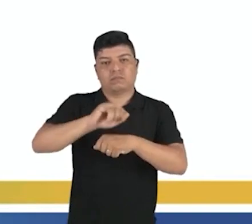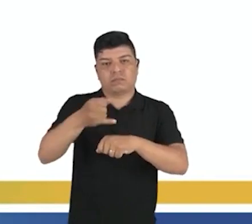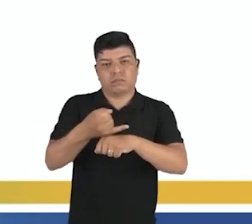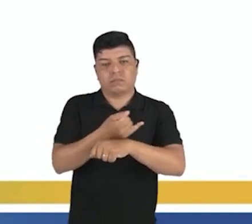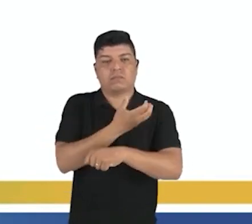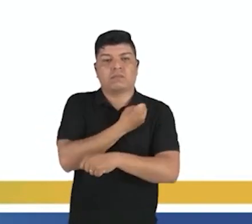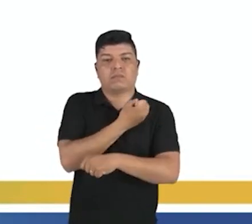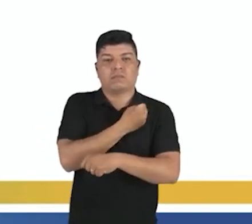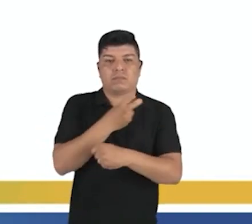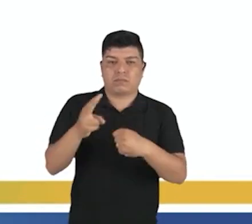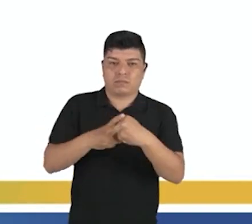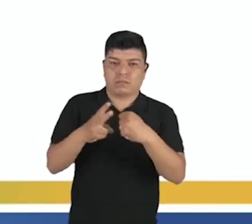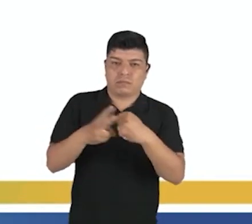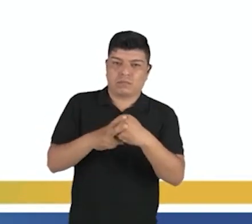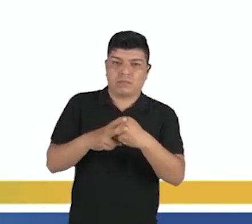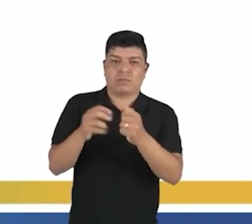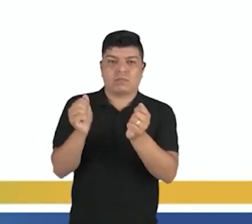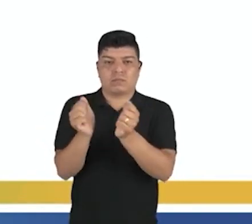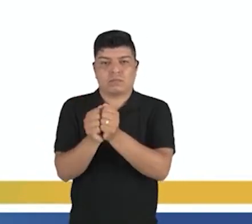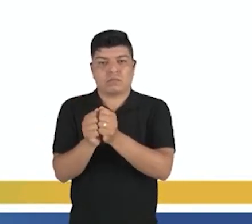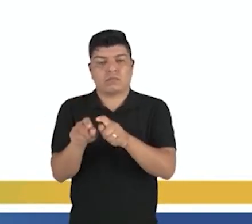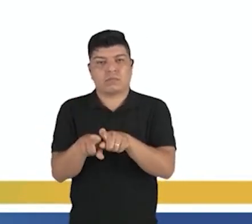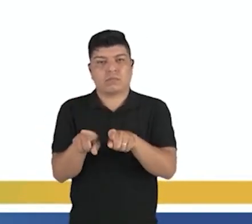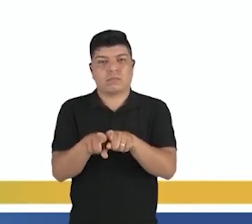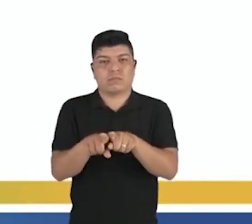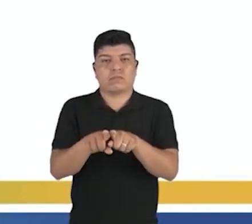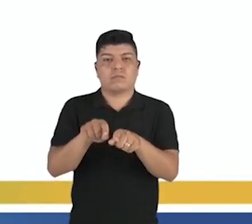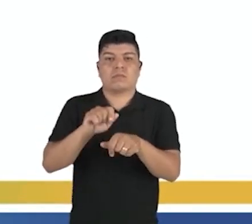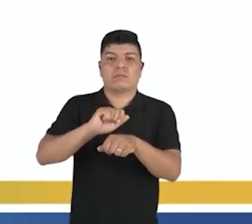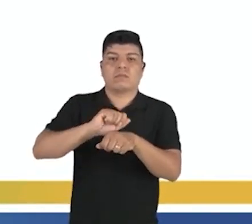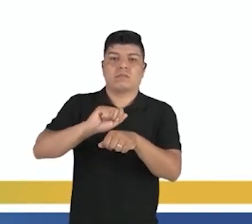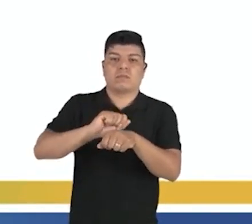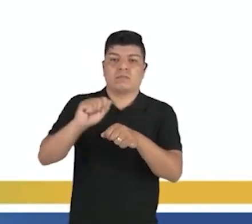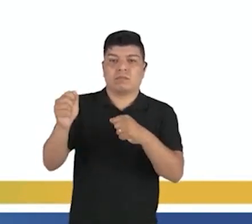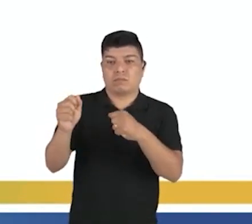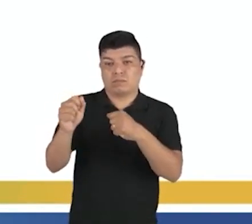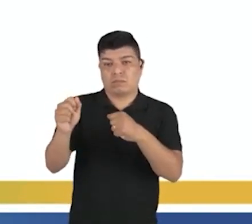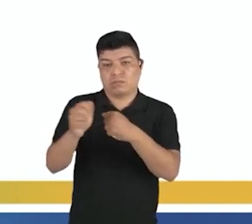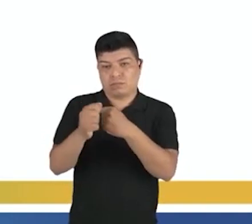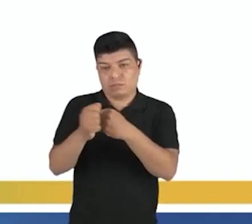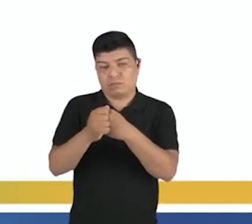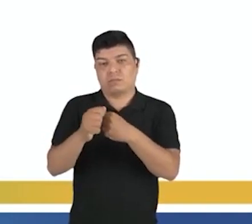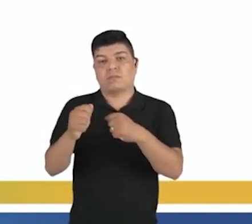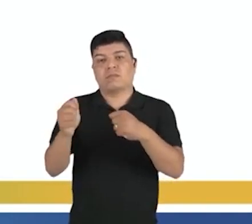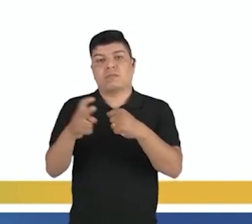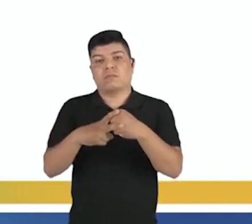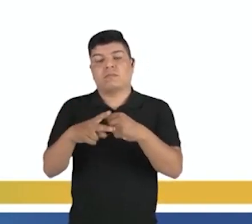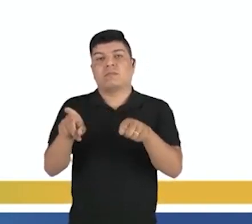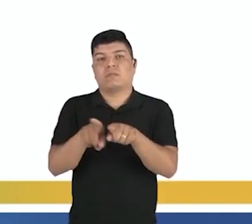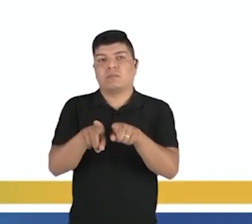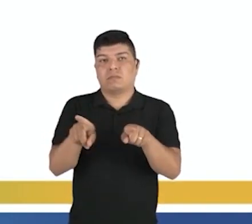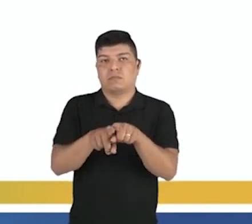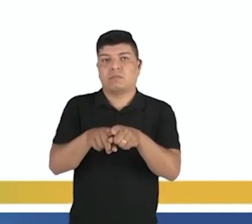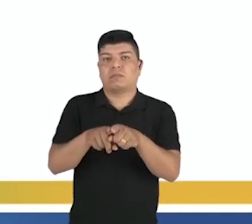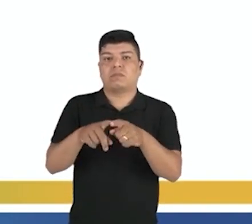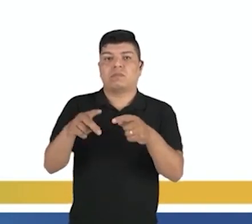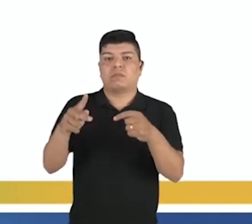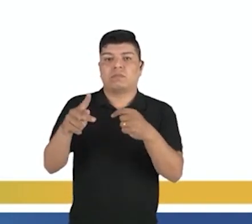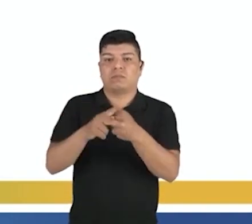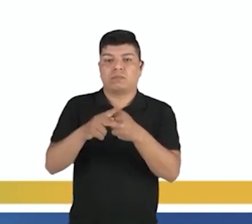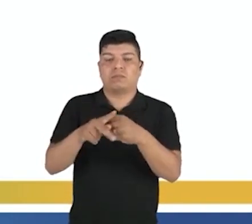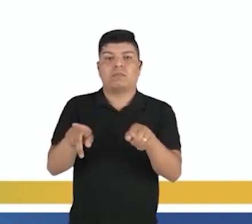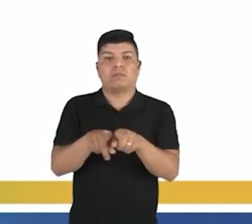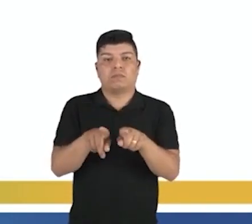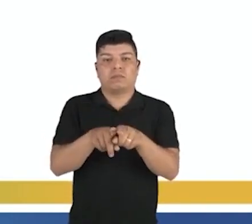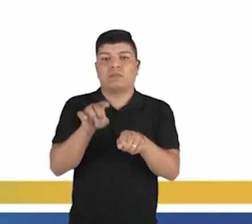adjetivo, numeral, verbo, conjunção, advérbio, artigo, pronome, interjeição e